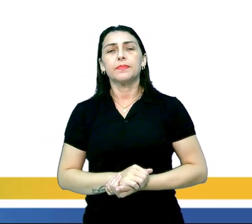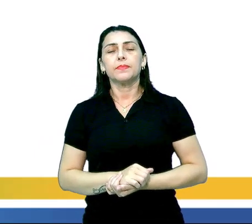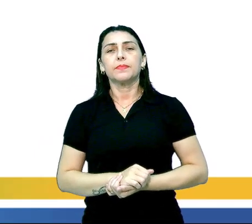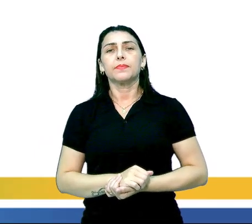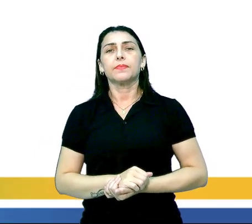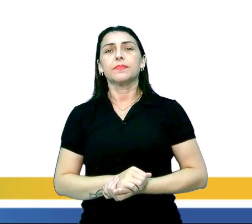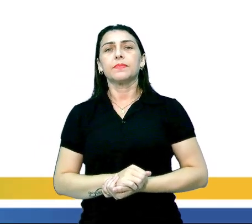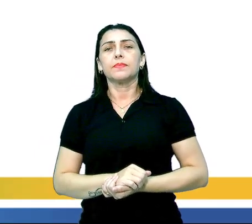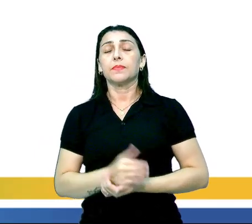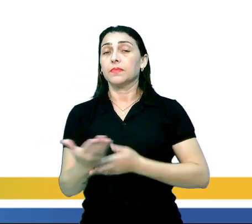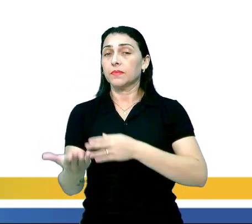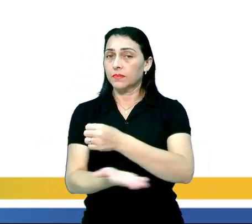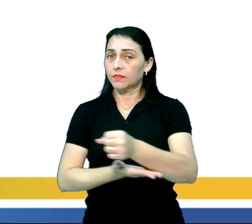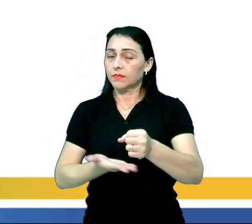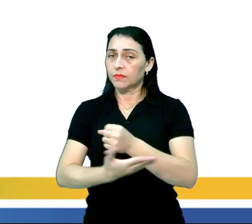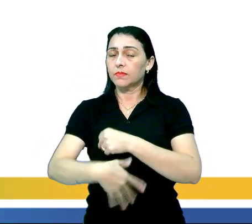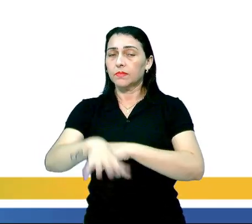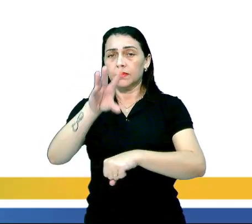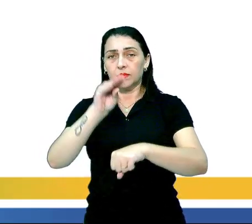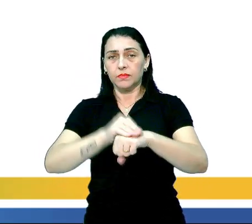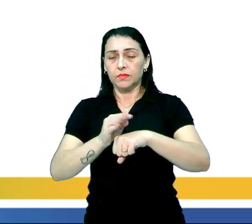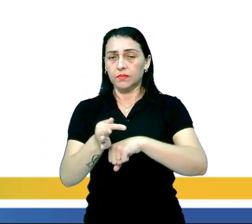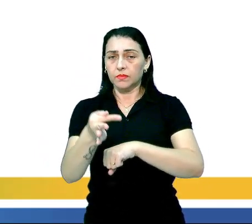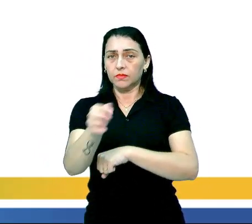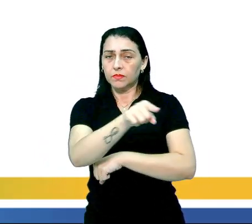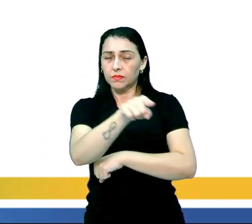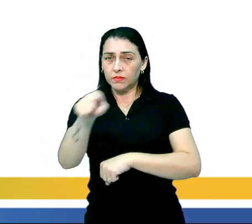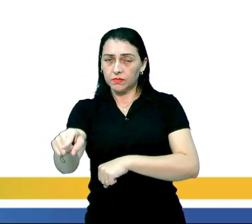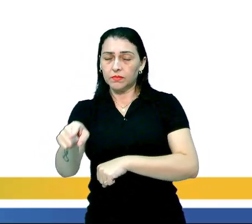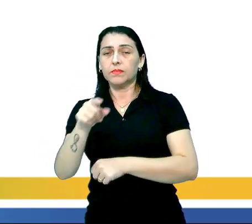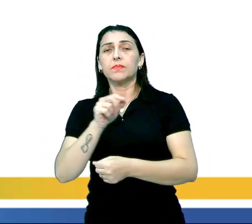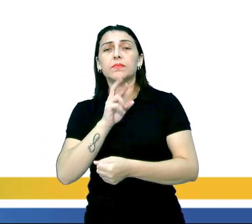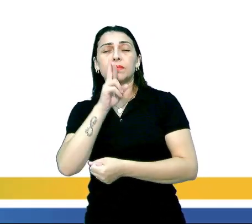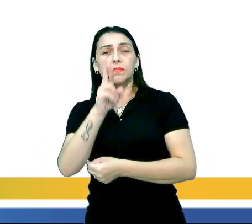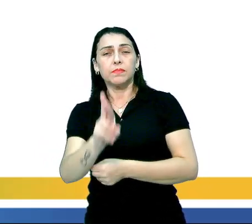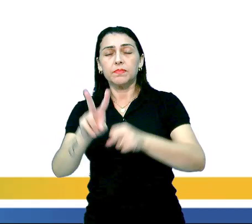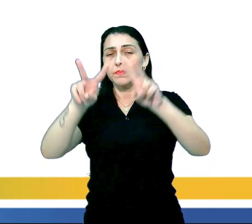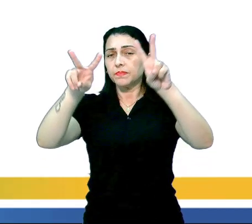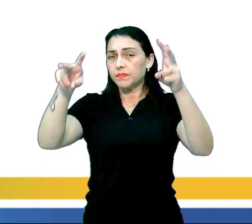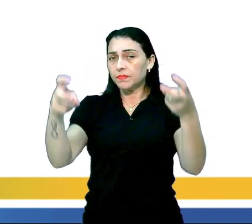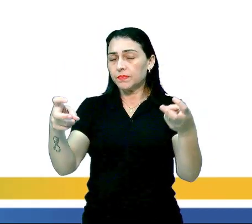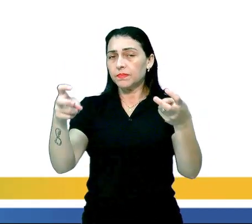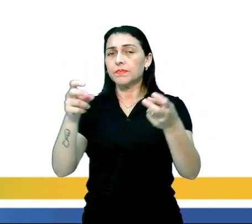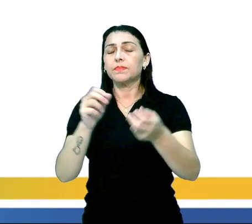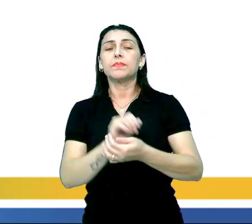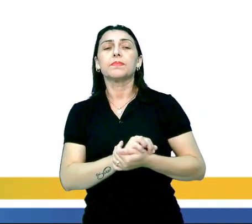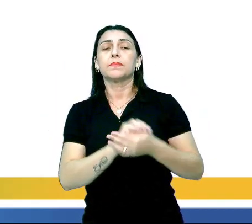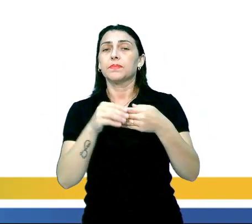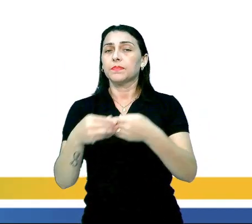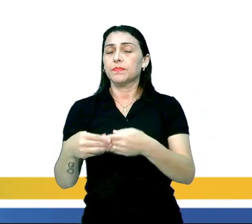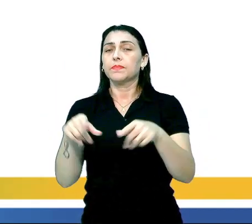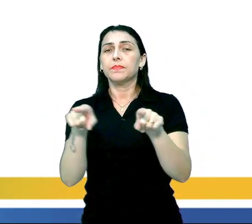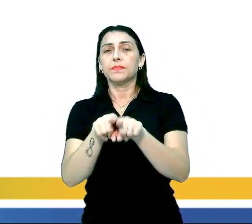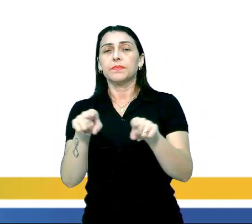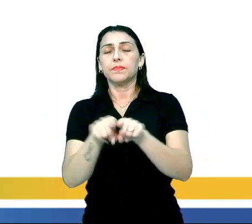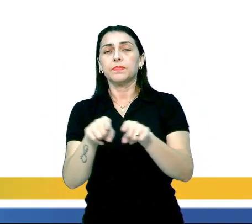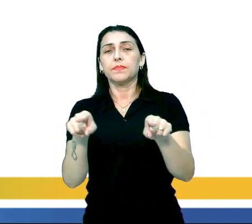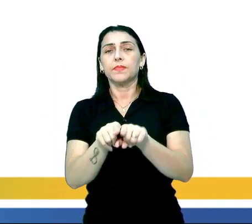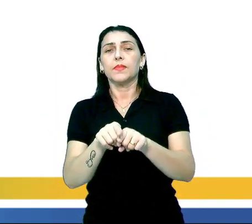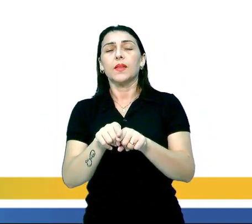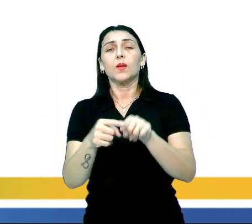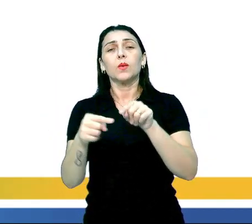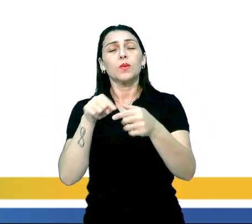ciência. Com base nos conhecimentos prévios de vocês a respeito da temática e levando em consideração